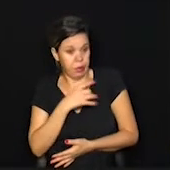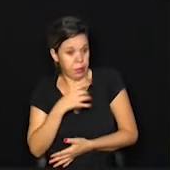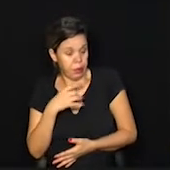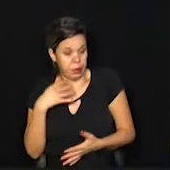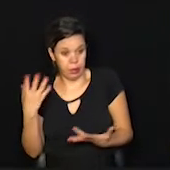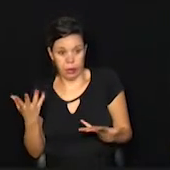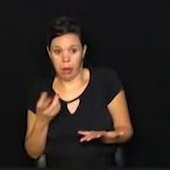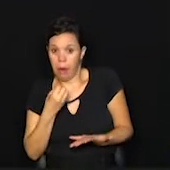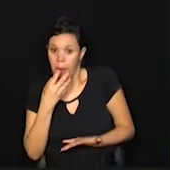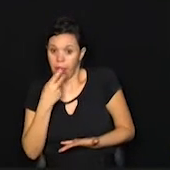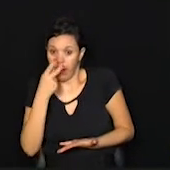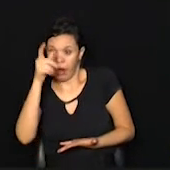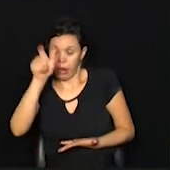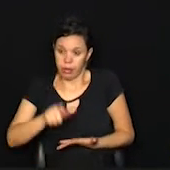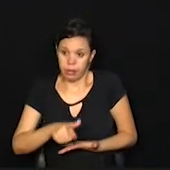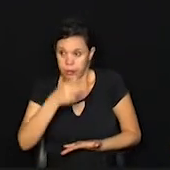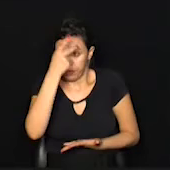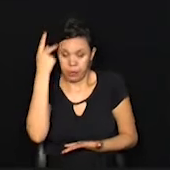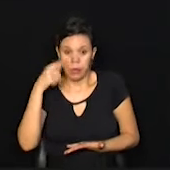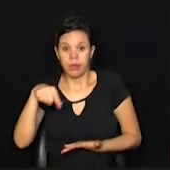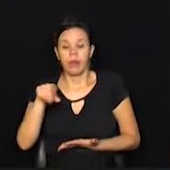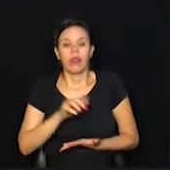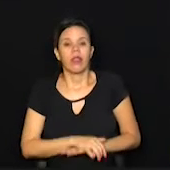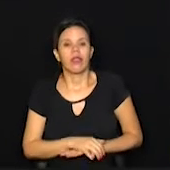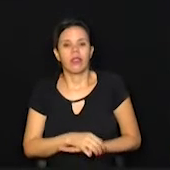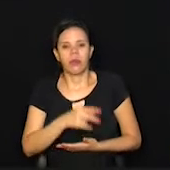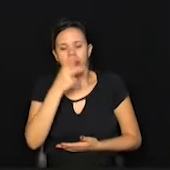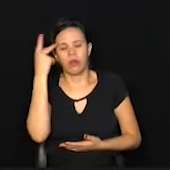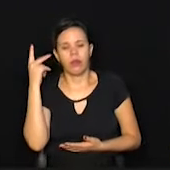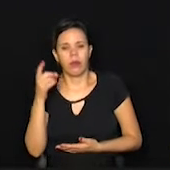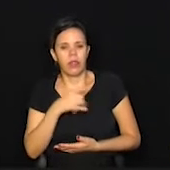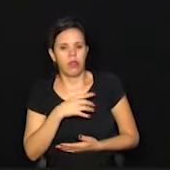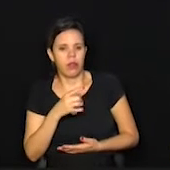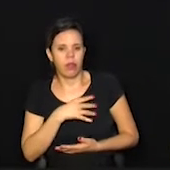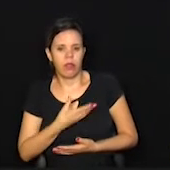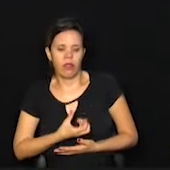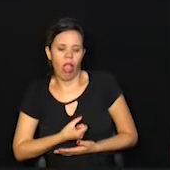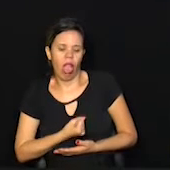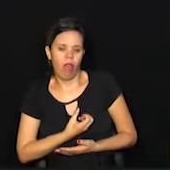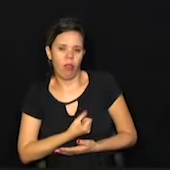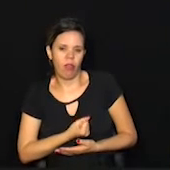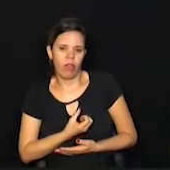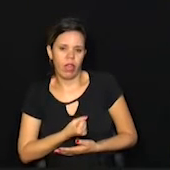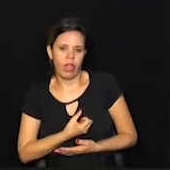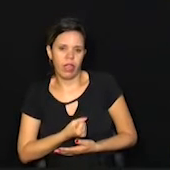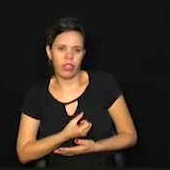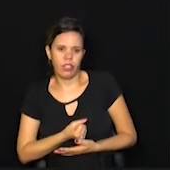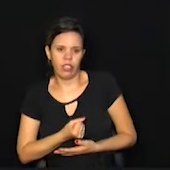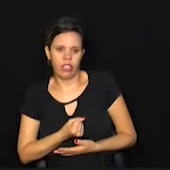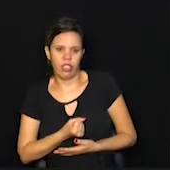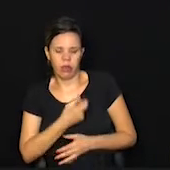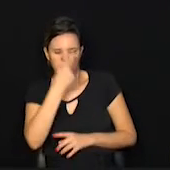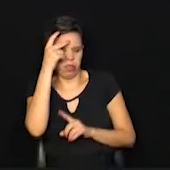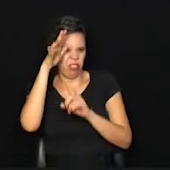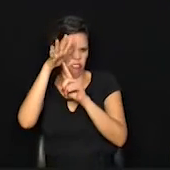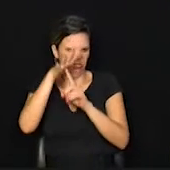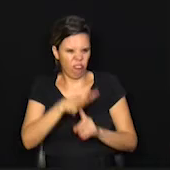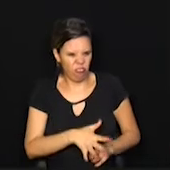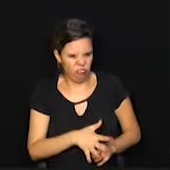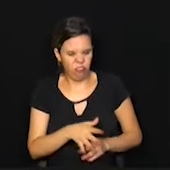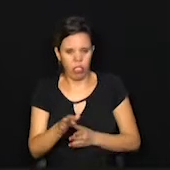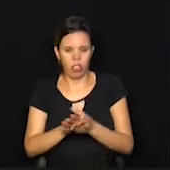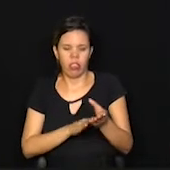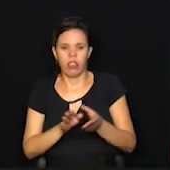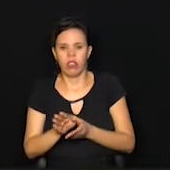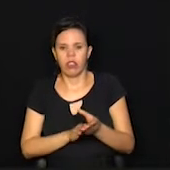é bom dizer isso essa gente é medrosa é covarde é um torturador é um covarde Eu recomendo